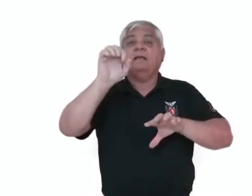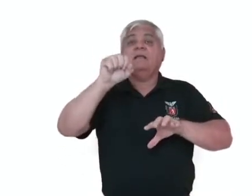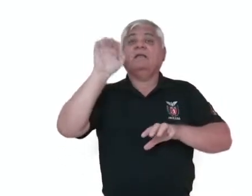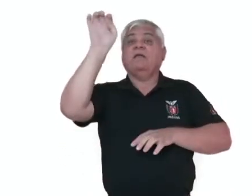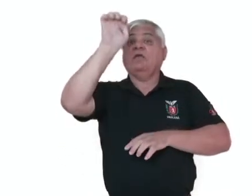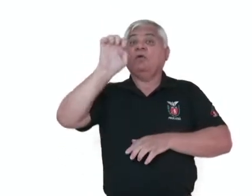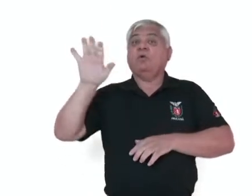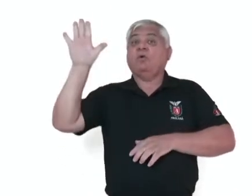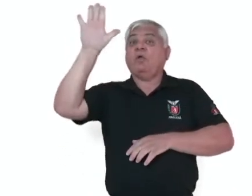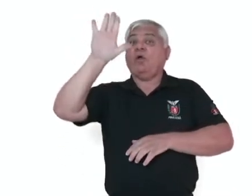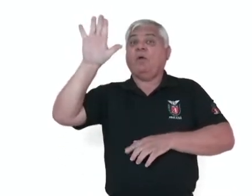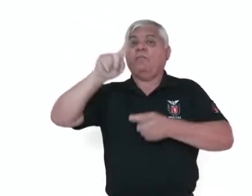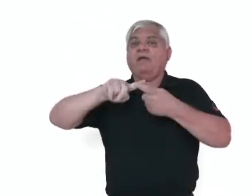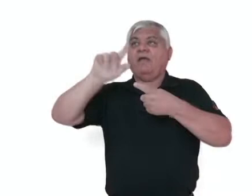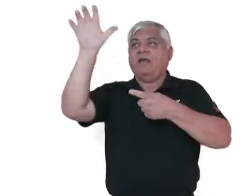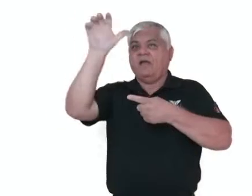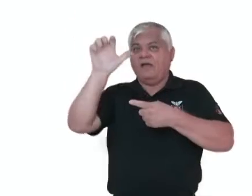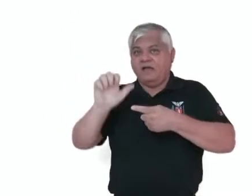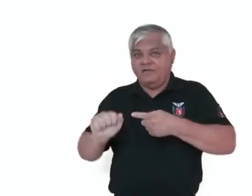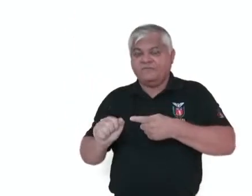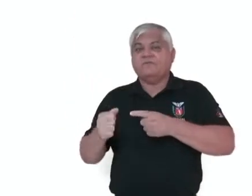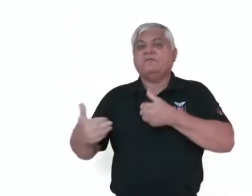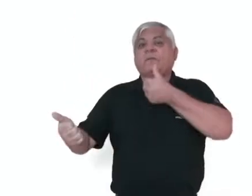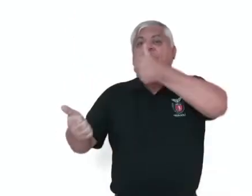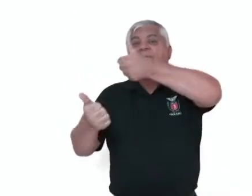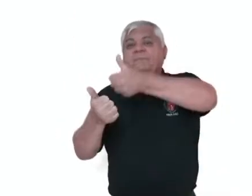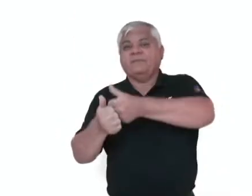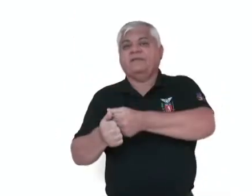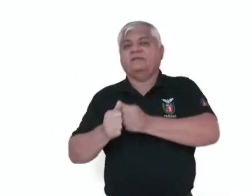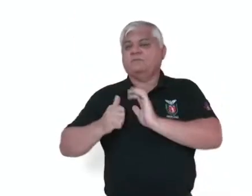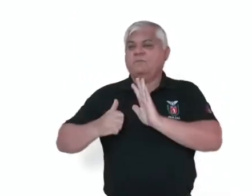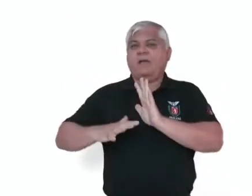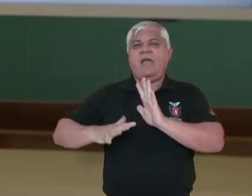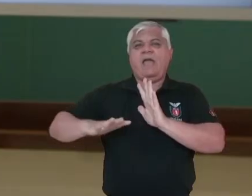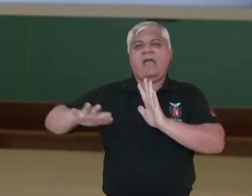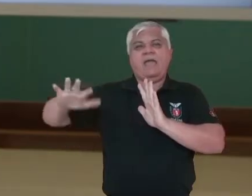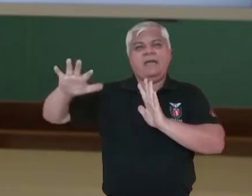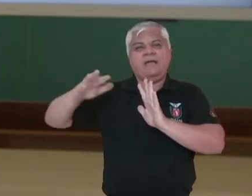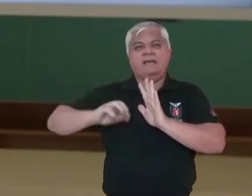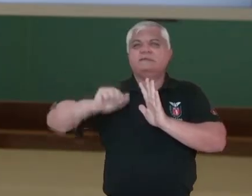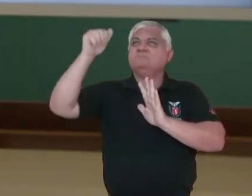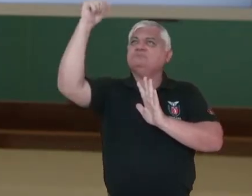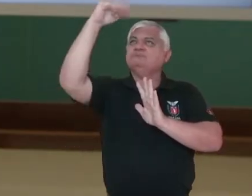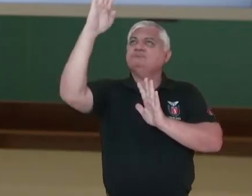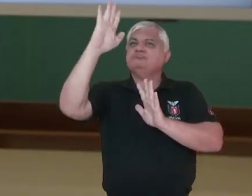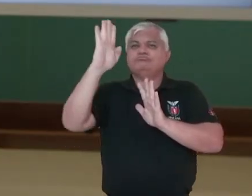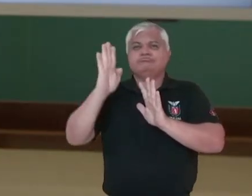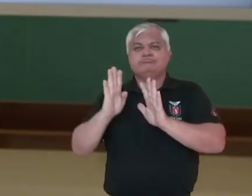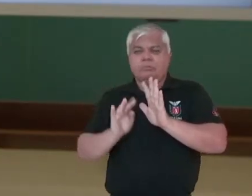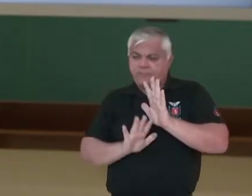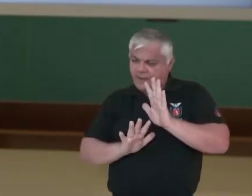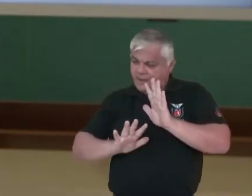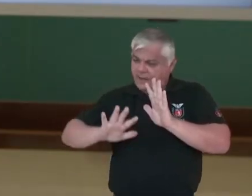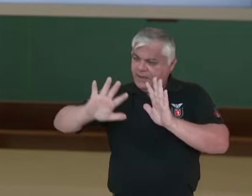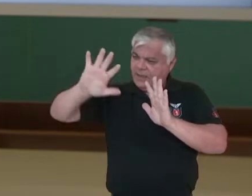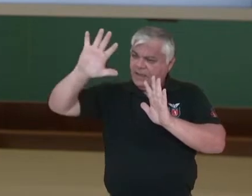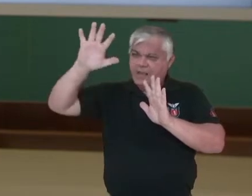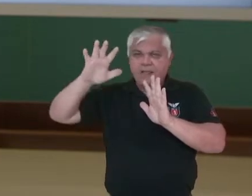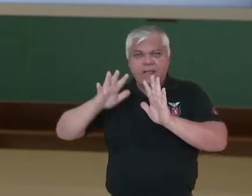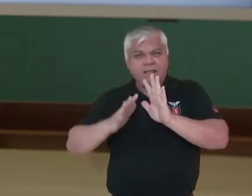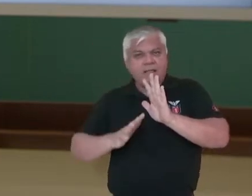africana ficou restrita ao litoral. Então, a ocupação do Brasil ela começa pelo litoral.